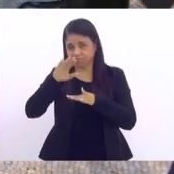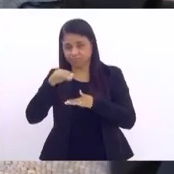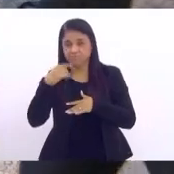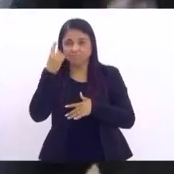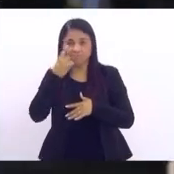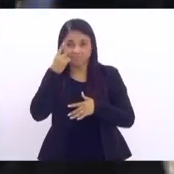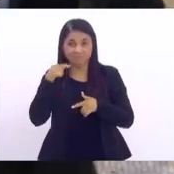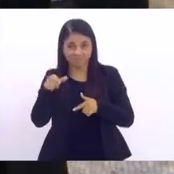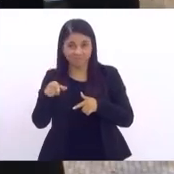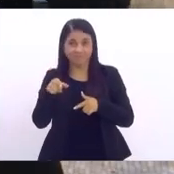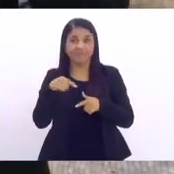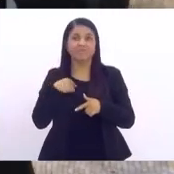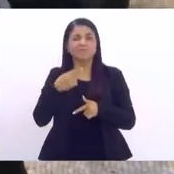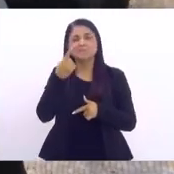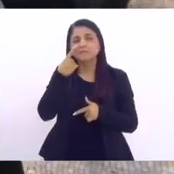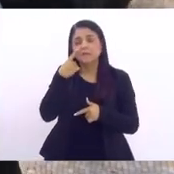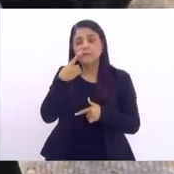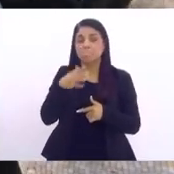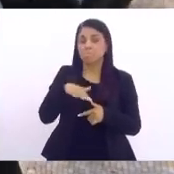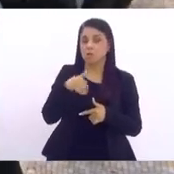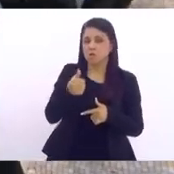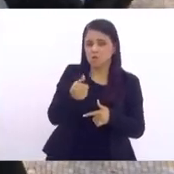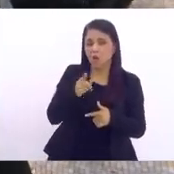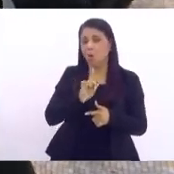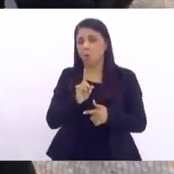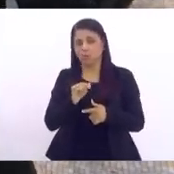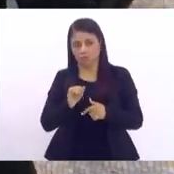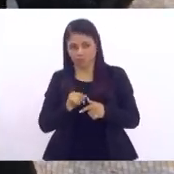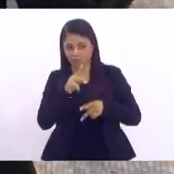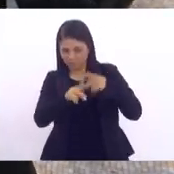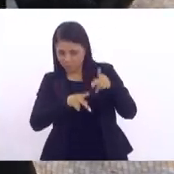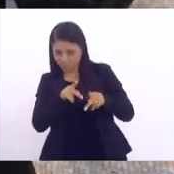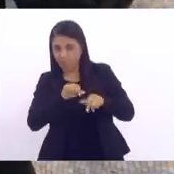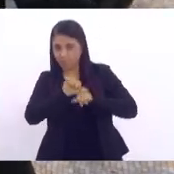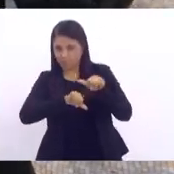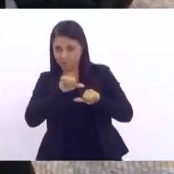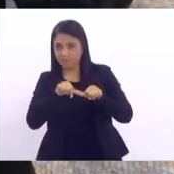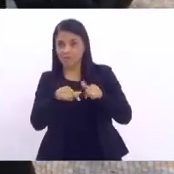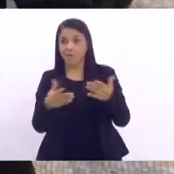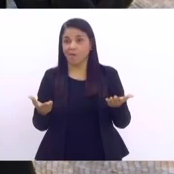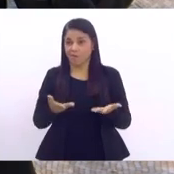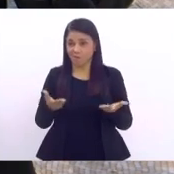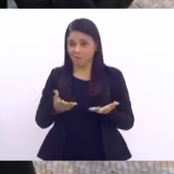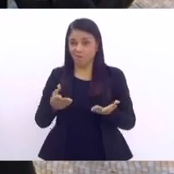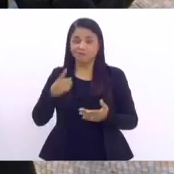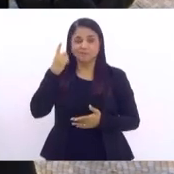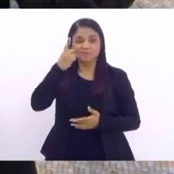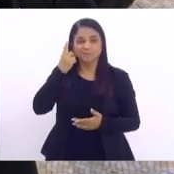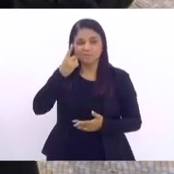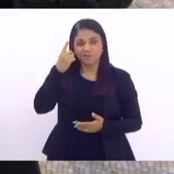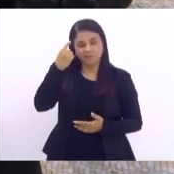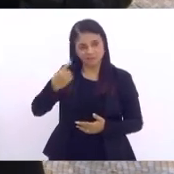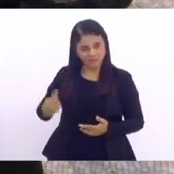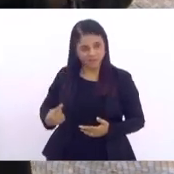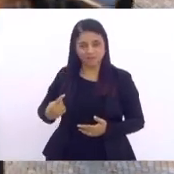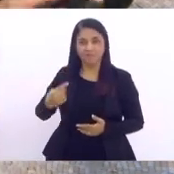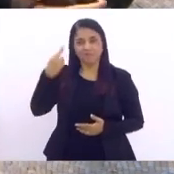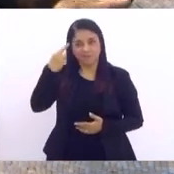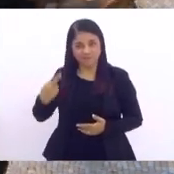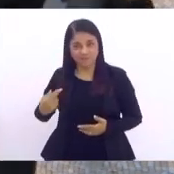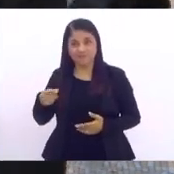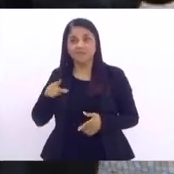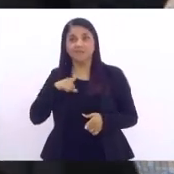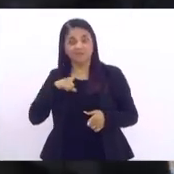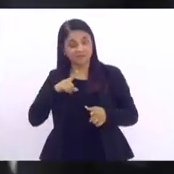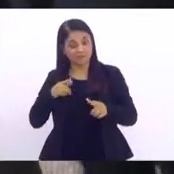e mudança para o povo. Hoje por hoje, deputada Renata Dani Balbi, nós temos uma predisposição maior de ser